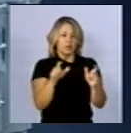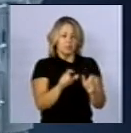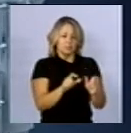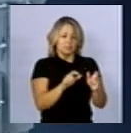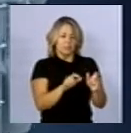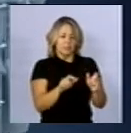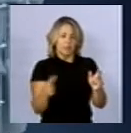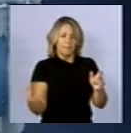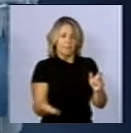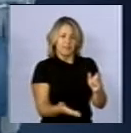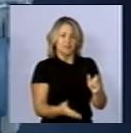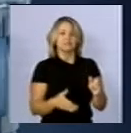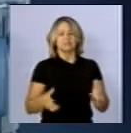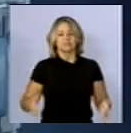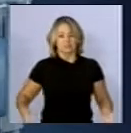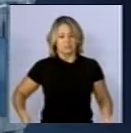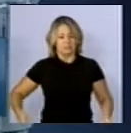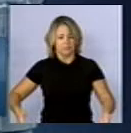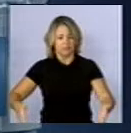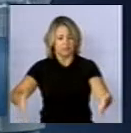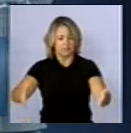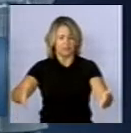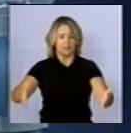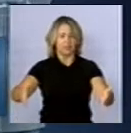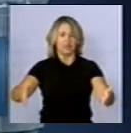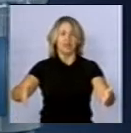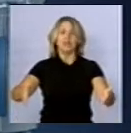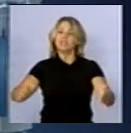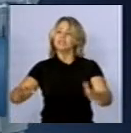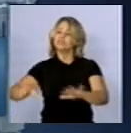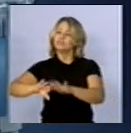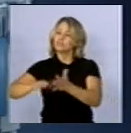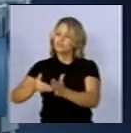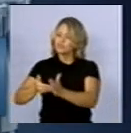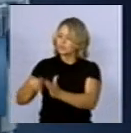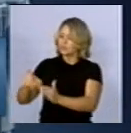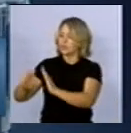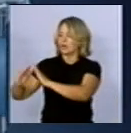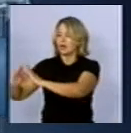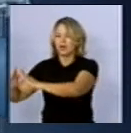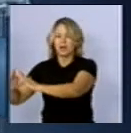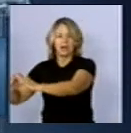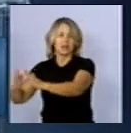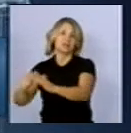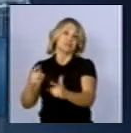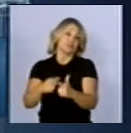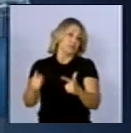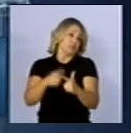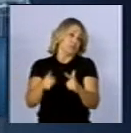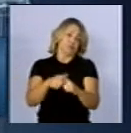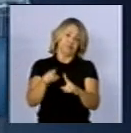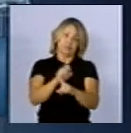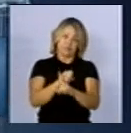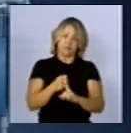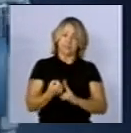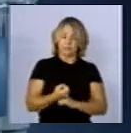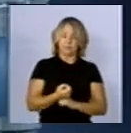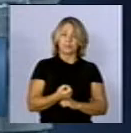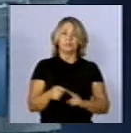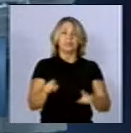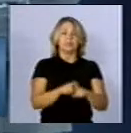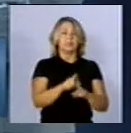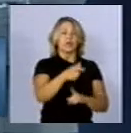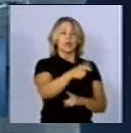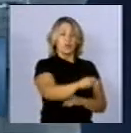adequação de faixas em zonas Urbanas em desapropriações e eventualmente aí um grande problema social outra medida que se